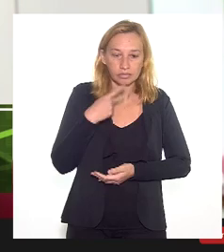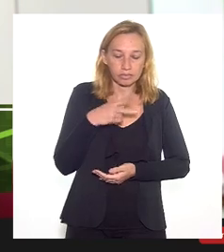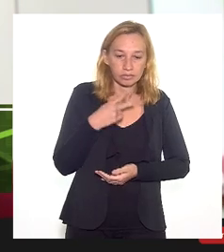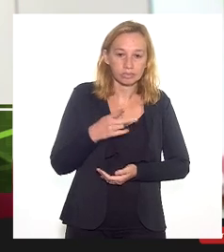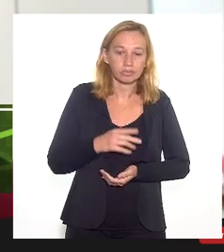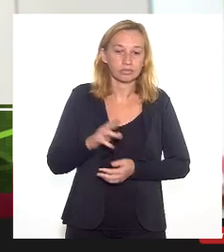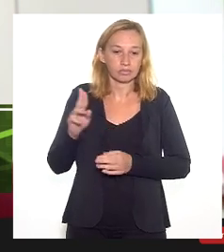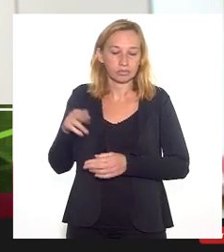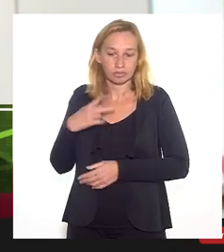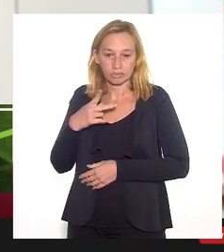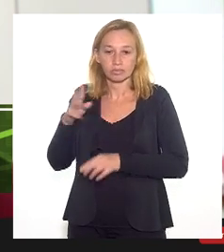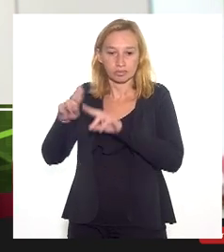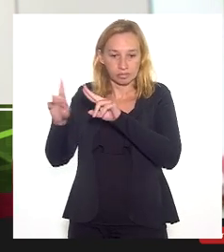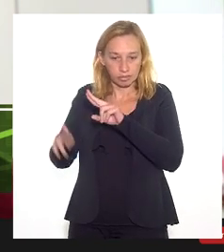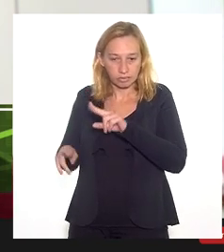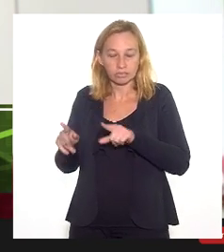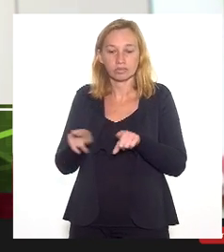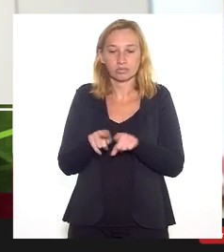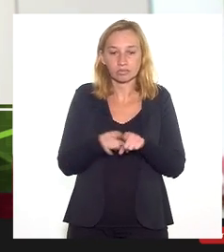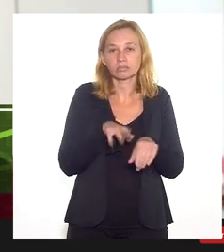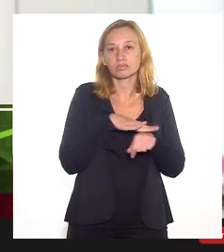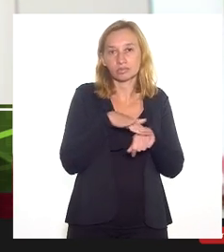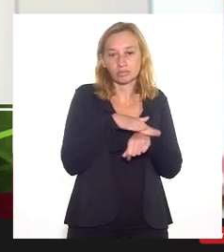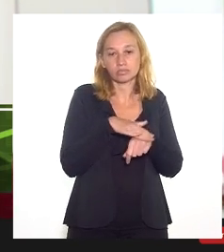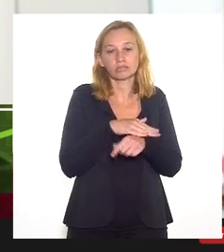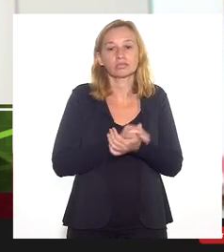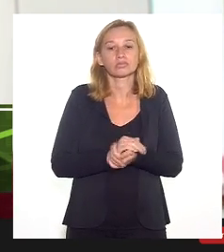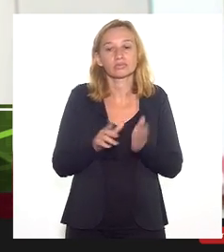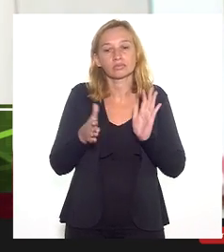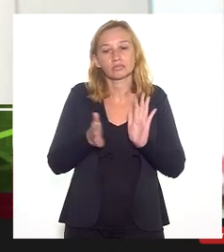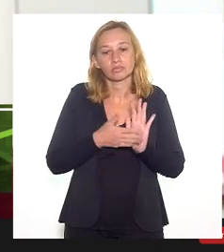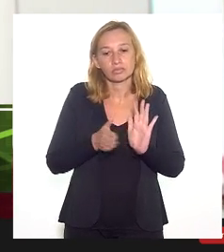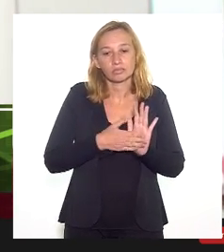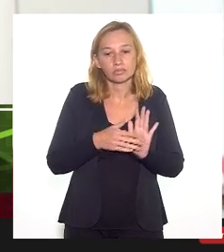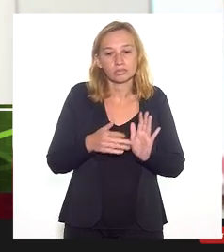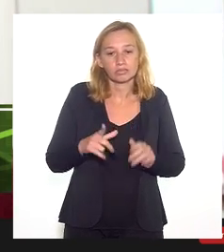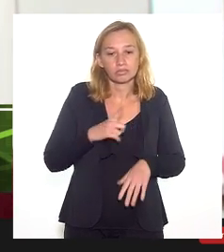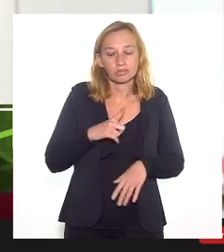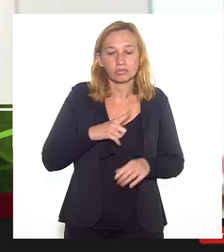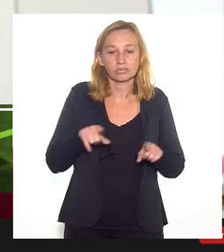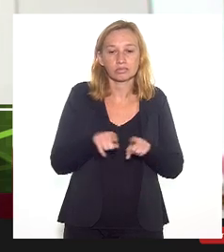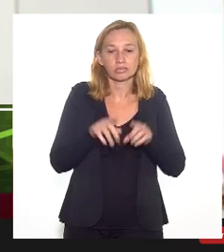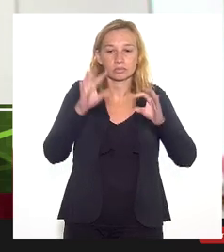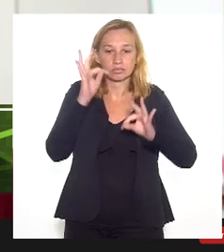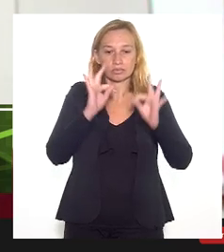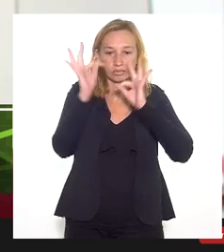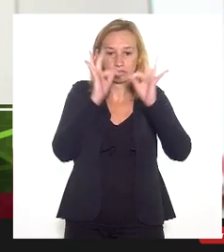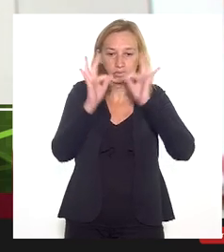do AsdoERG a gente já tem conversado sobre isso é uma proposta da gente ter também na Ciência e Tecnologia